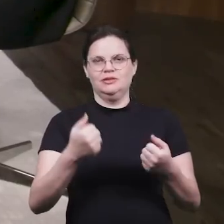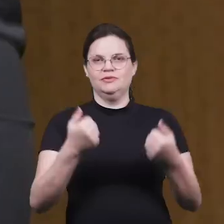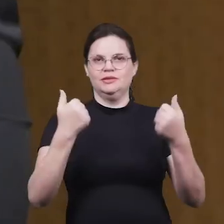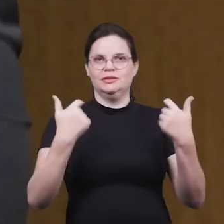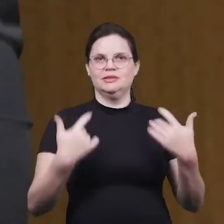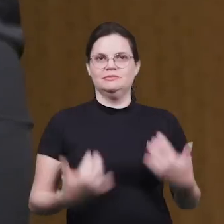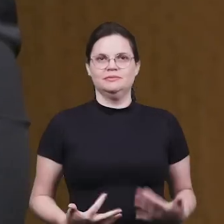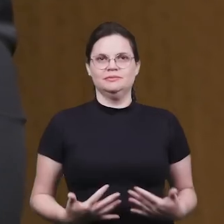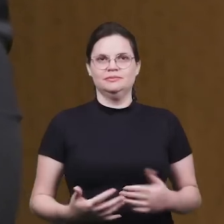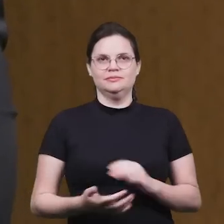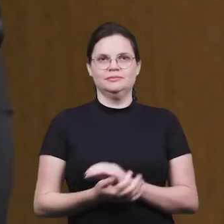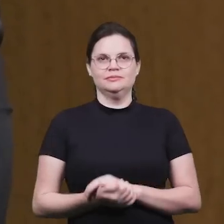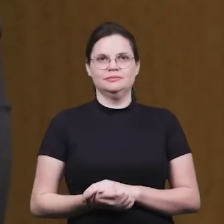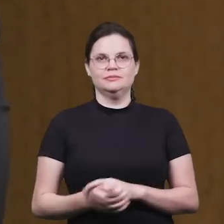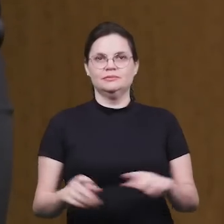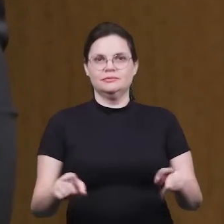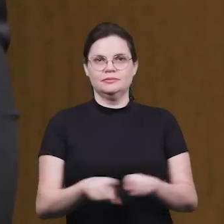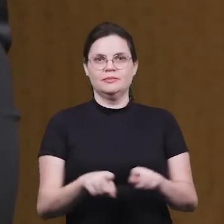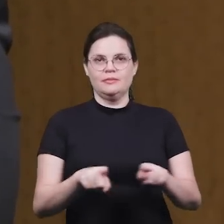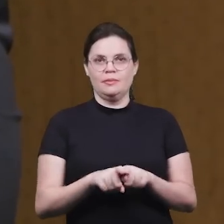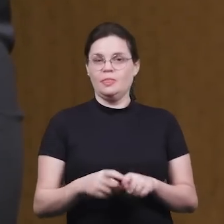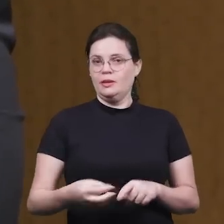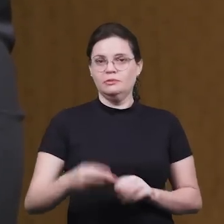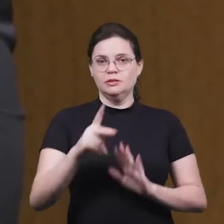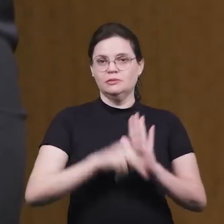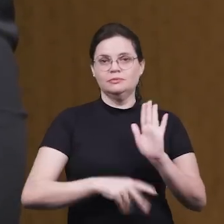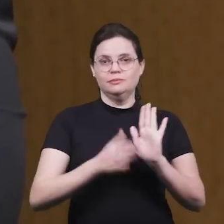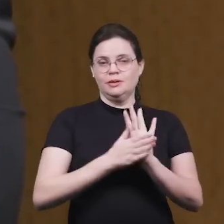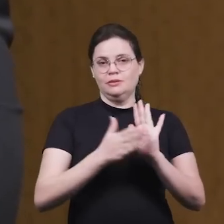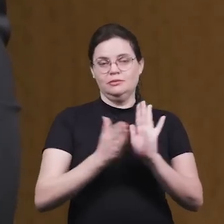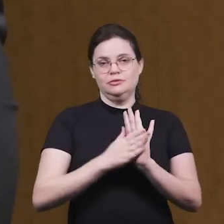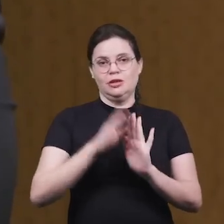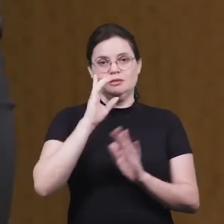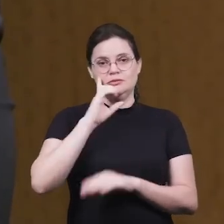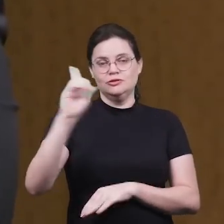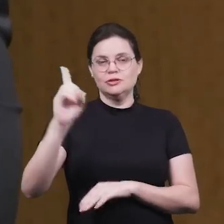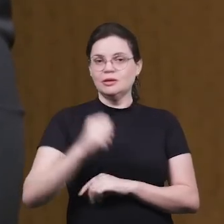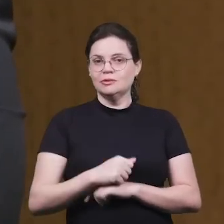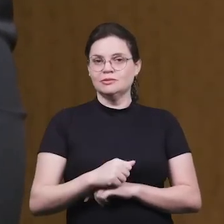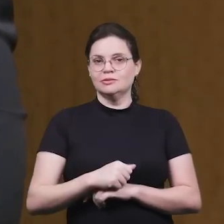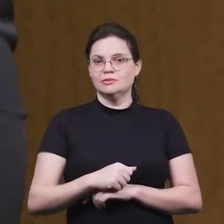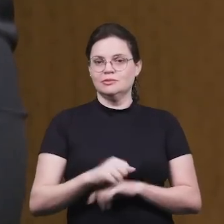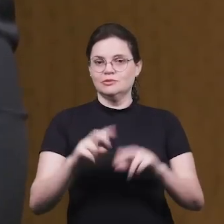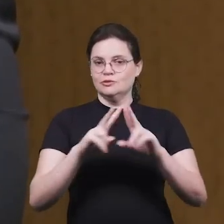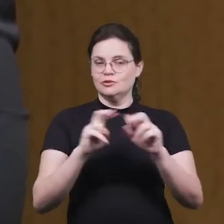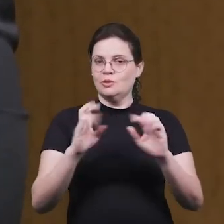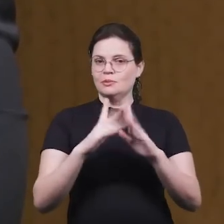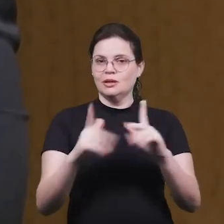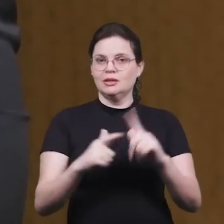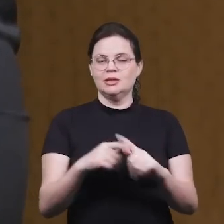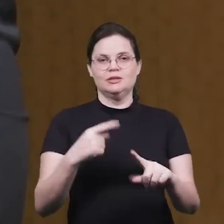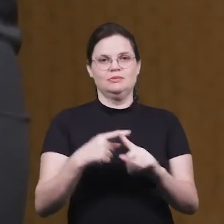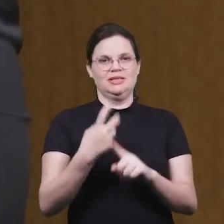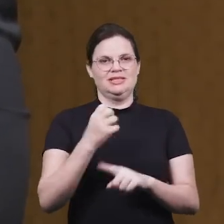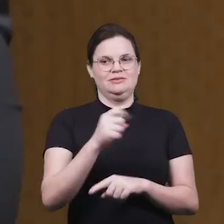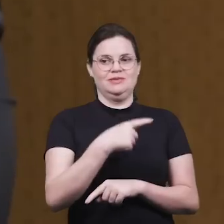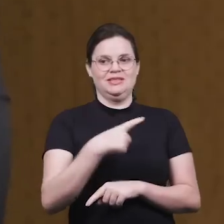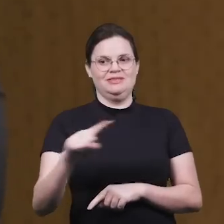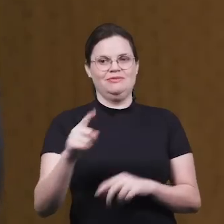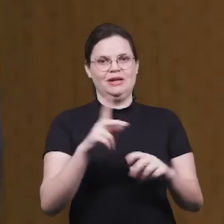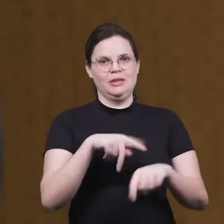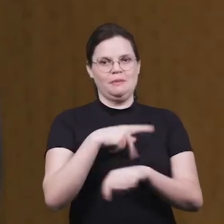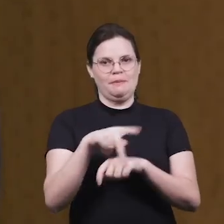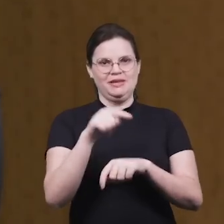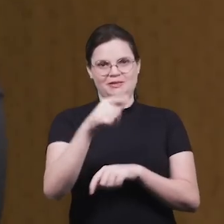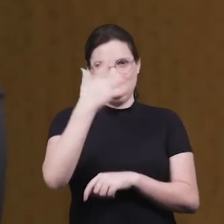programas, mas também no sentido da obra do Senhor, porque quando você vive em um país que não fala,